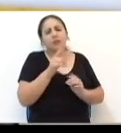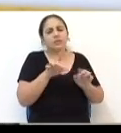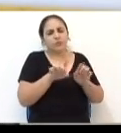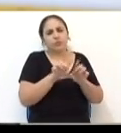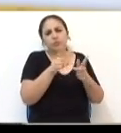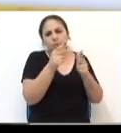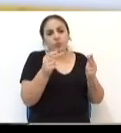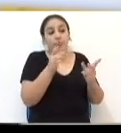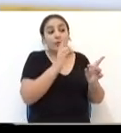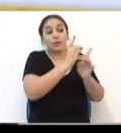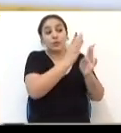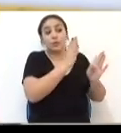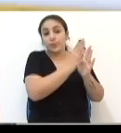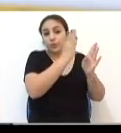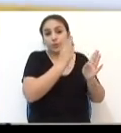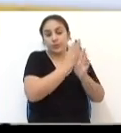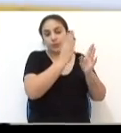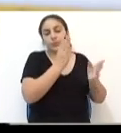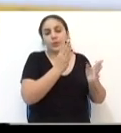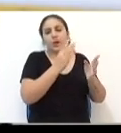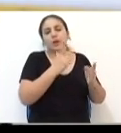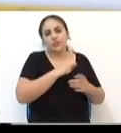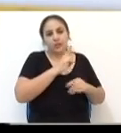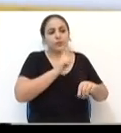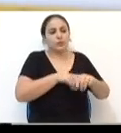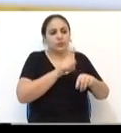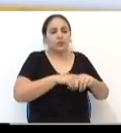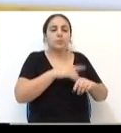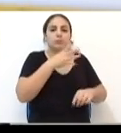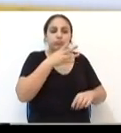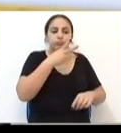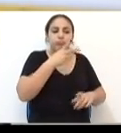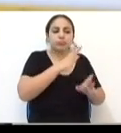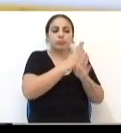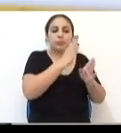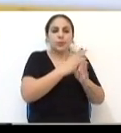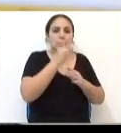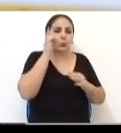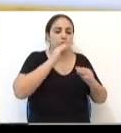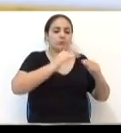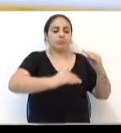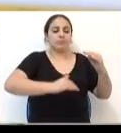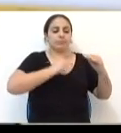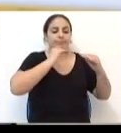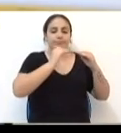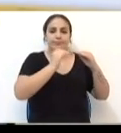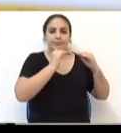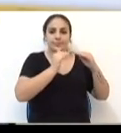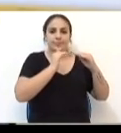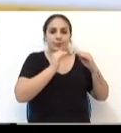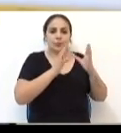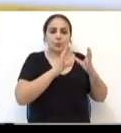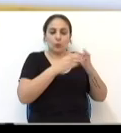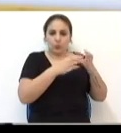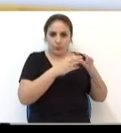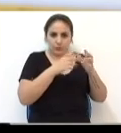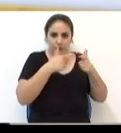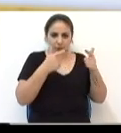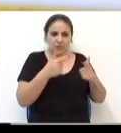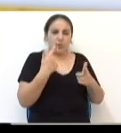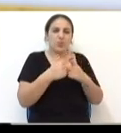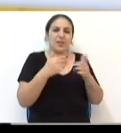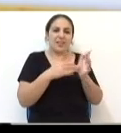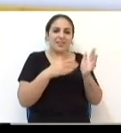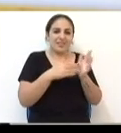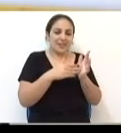muitas coisas para serem descobertas, e isso foi com o tempo sendo descoberto. Atingiu alguma parcela muito grande,